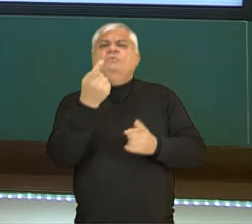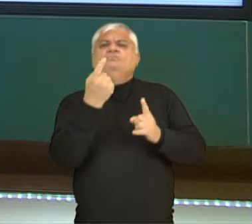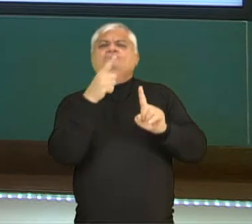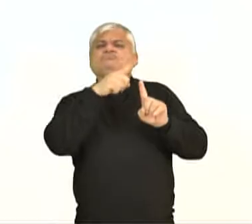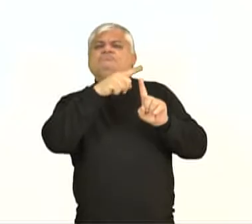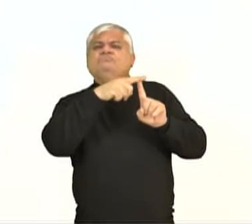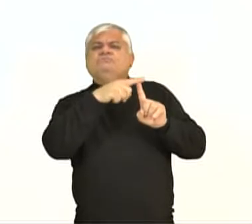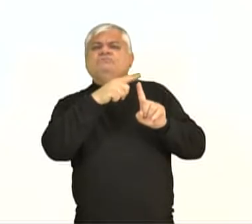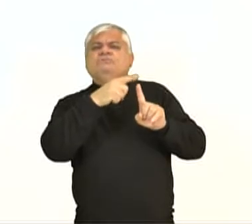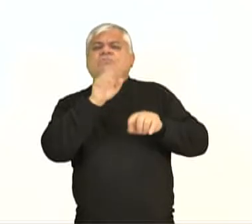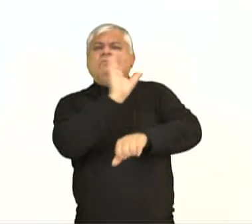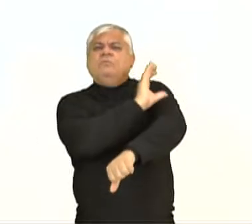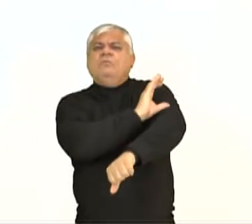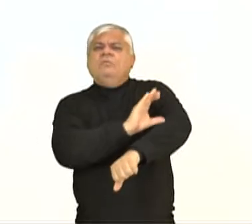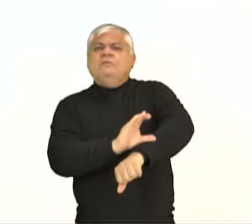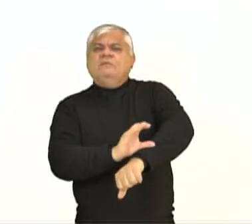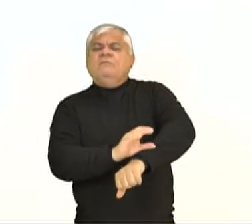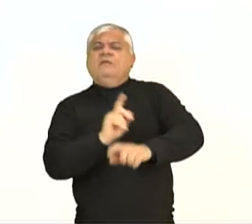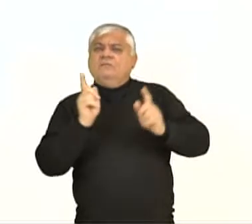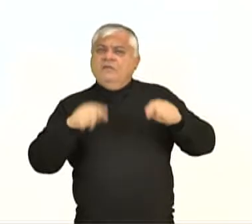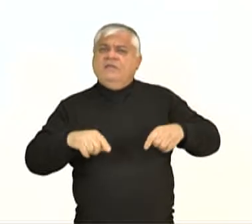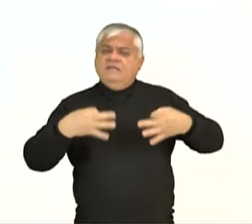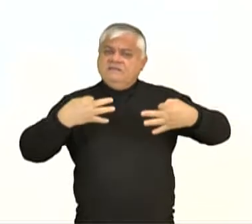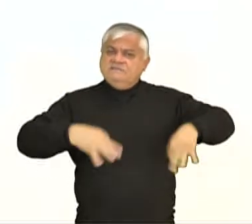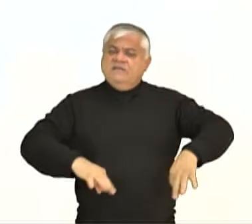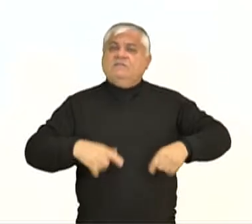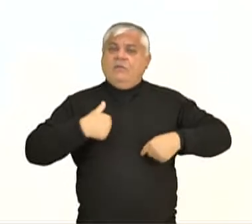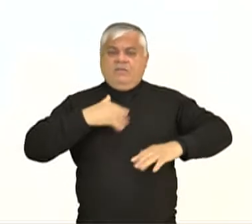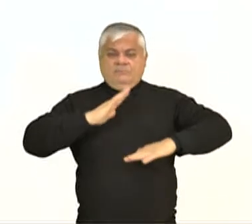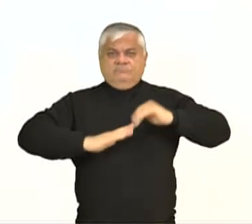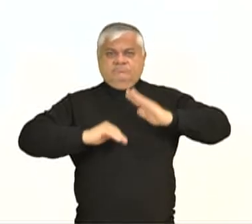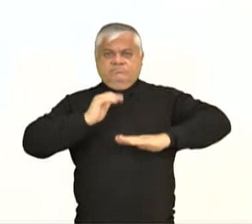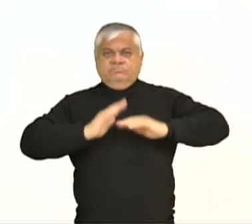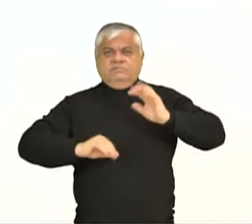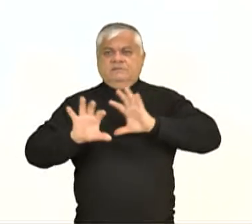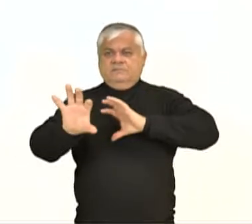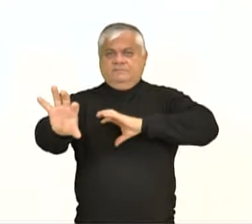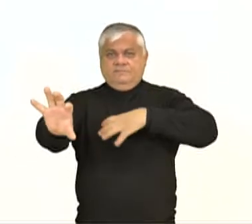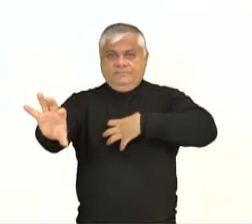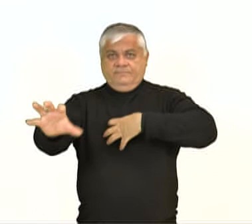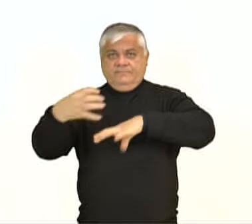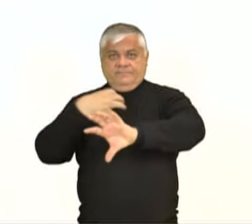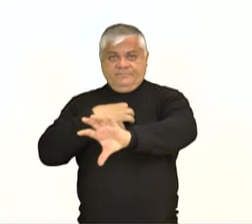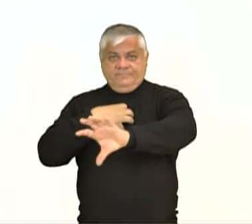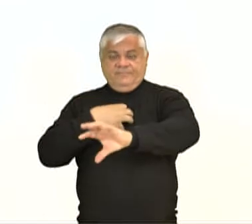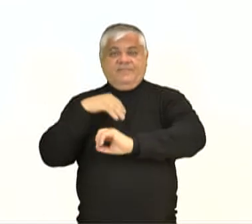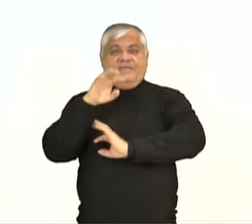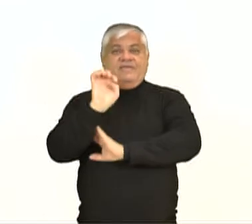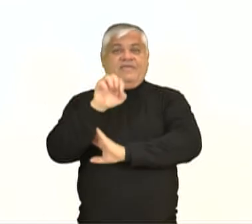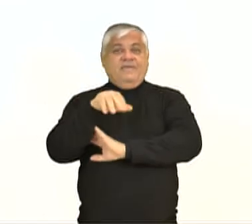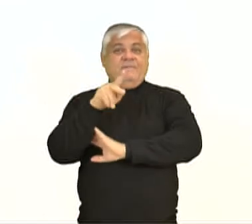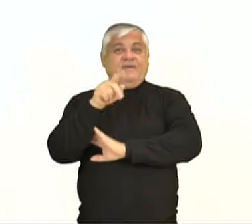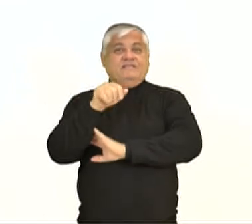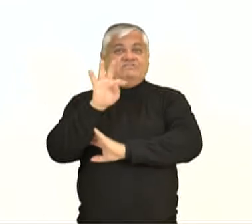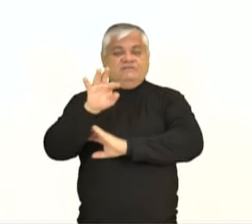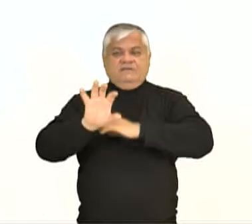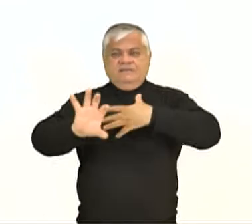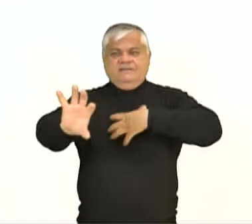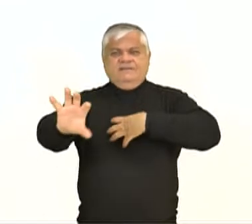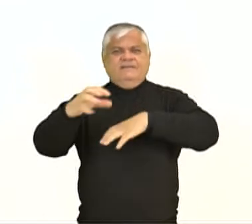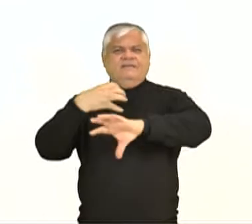nossos comportamentos, né, estão corretos é praticar a empatia. Qual o conceito